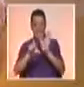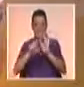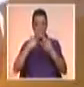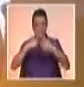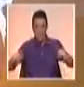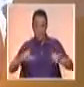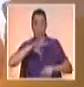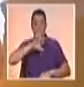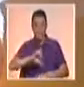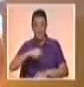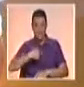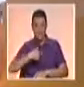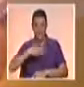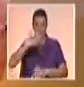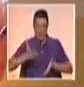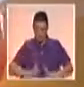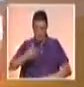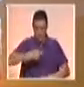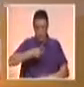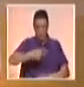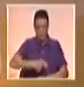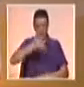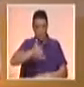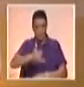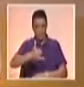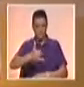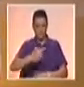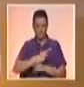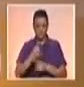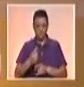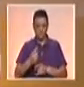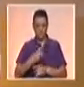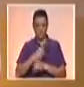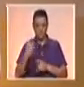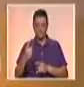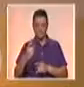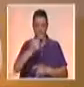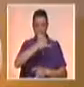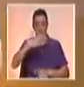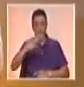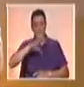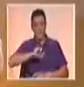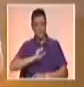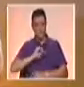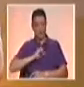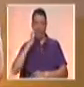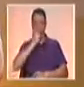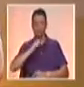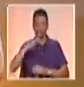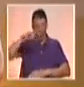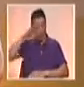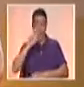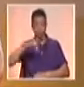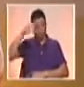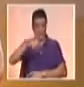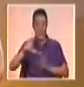filho nasceu em 92, apanhou o... Ele tem 23 anos agora, não é? 21. Tem 21 anos. Portanto,